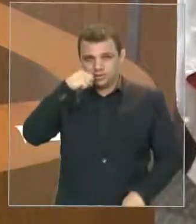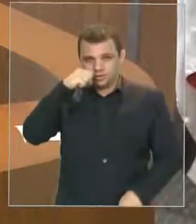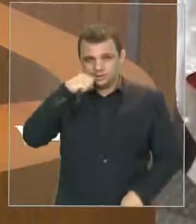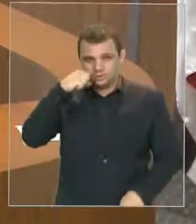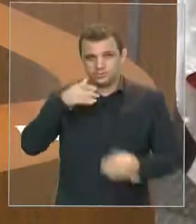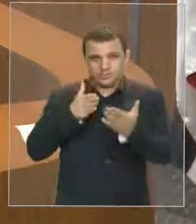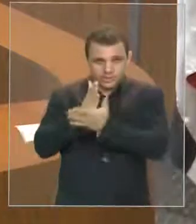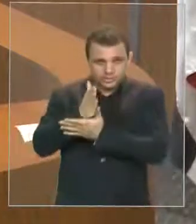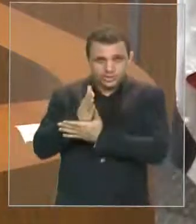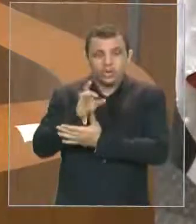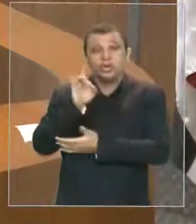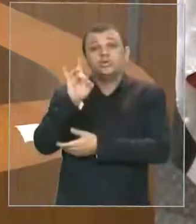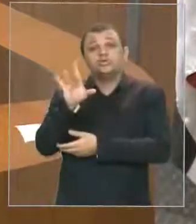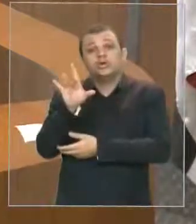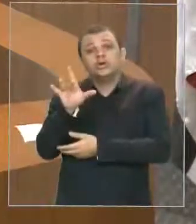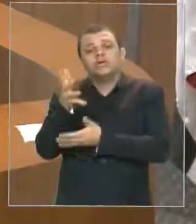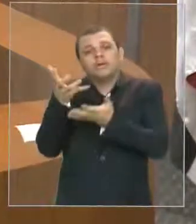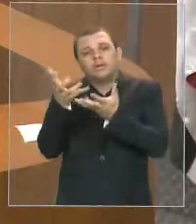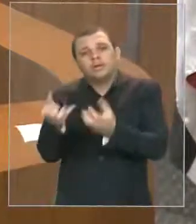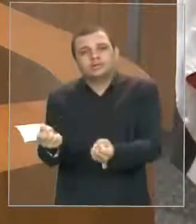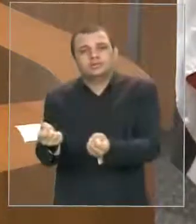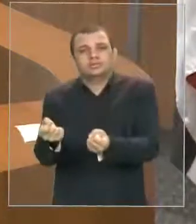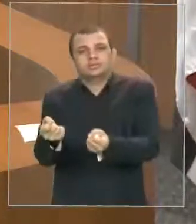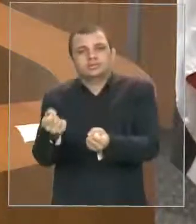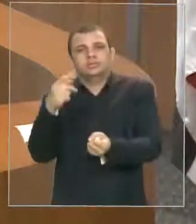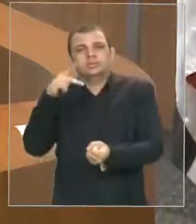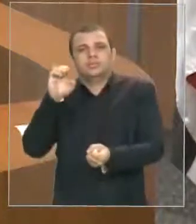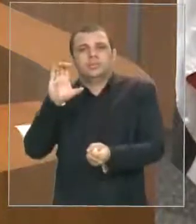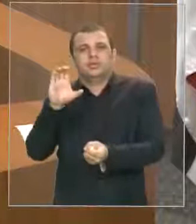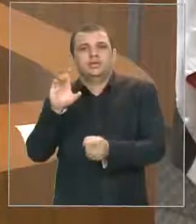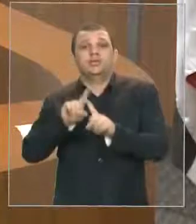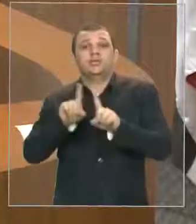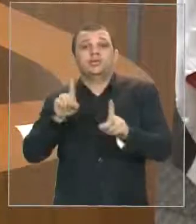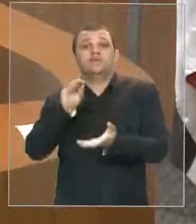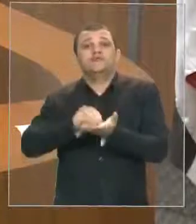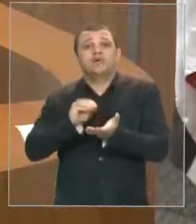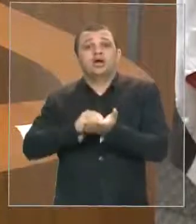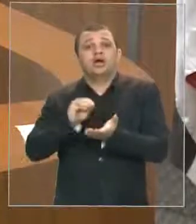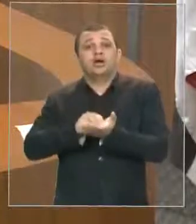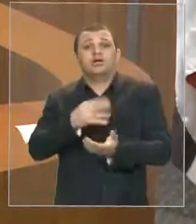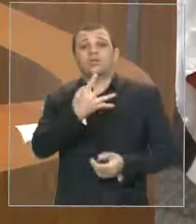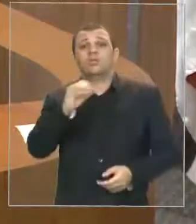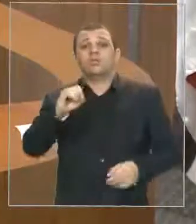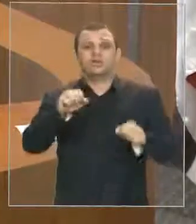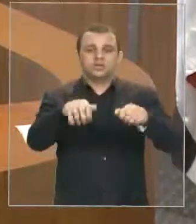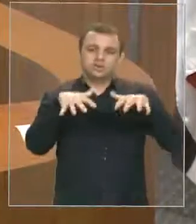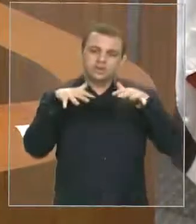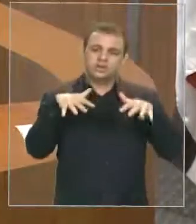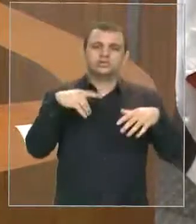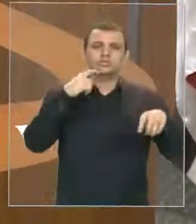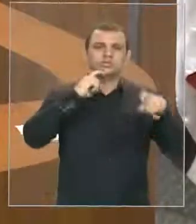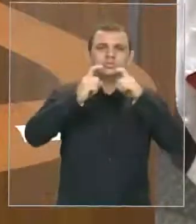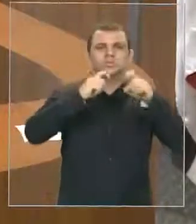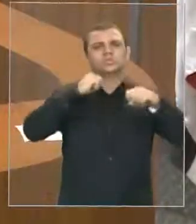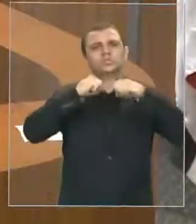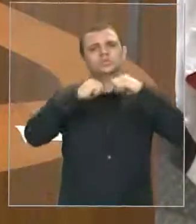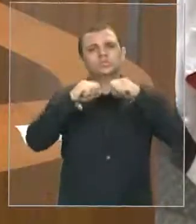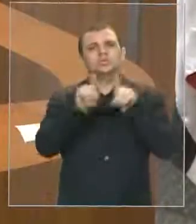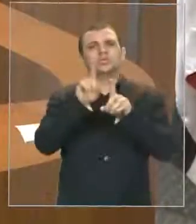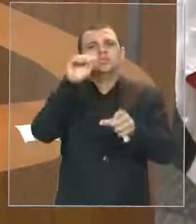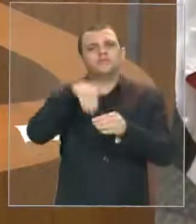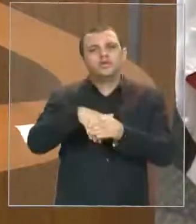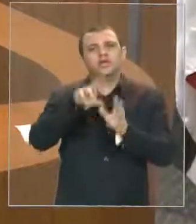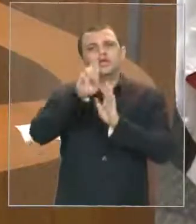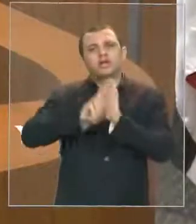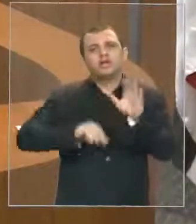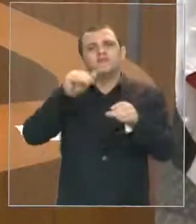só a admissibilidade da PEC. Ela ainda vai passar por 40 sessões de discussões, ainda vai ter a votação do relatório, a